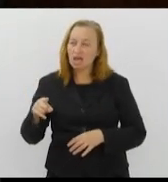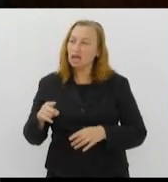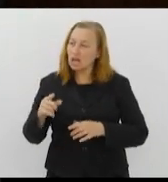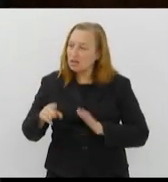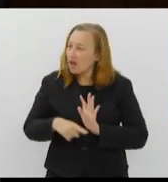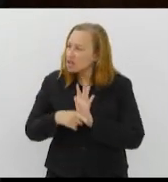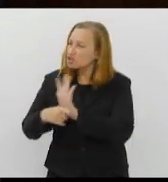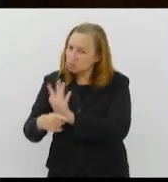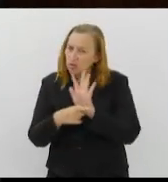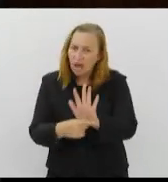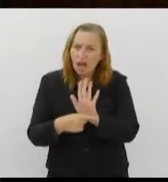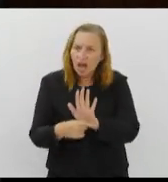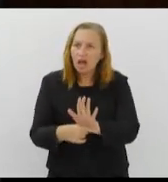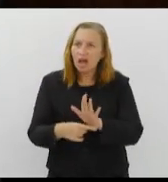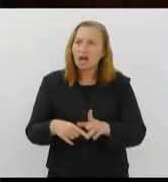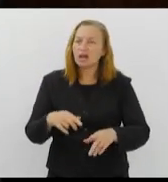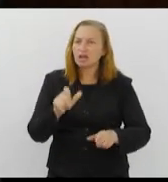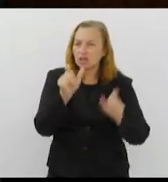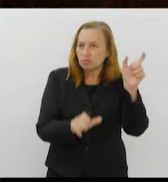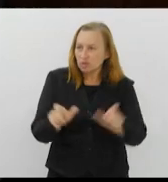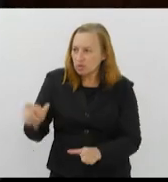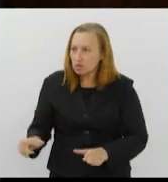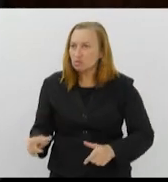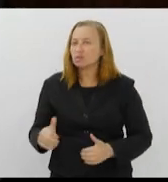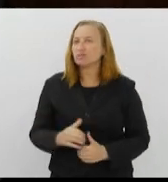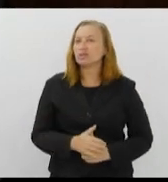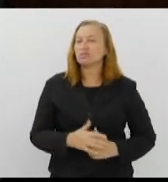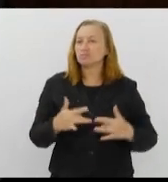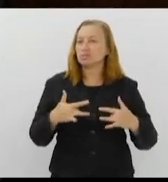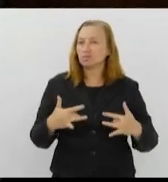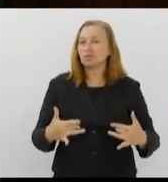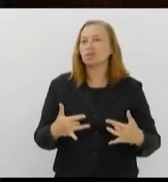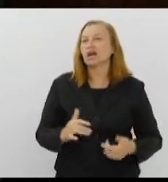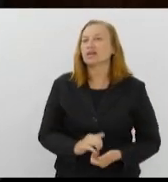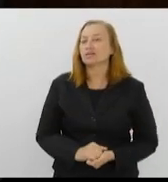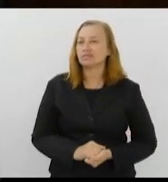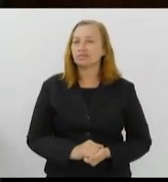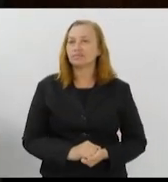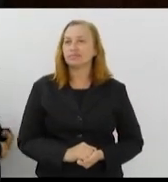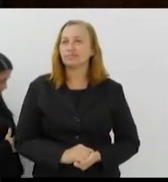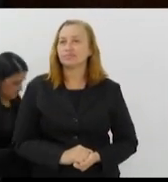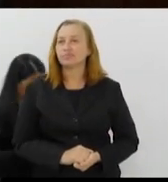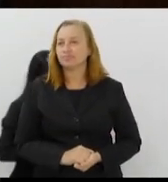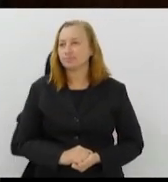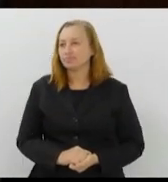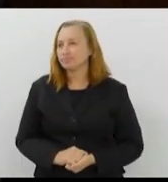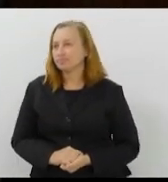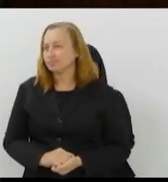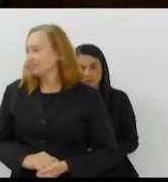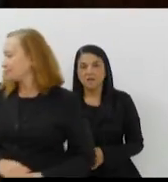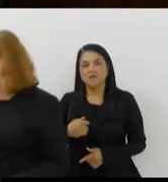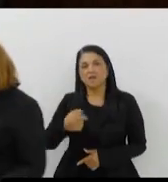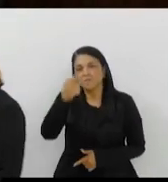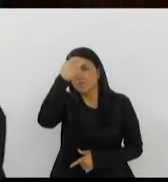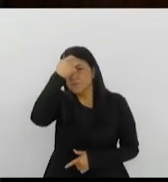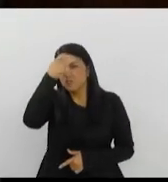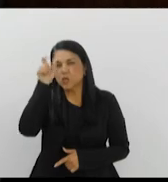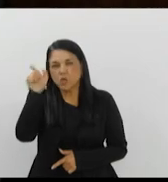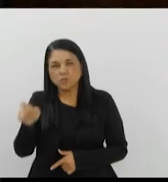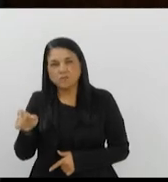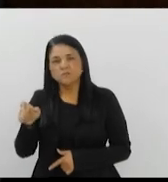vai ajudar lá as pessoas. Ele foi uma pessoa muito solidária. E, além disso, ele é uma pessoa consciente,